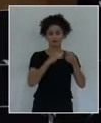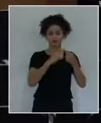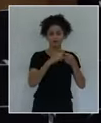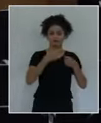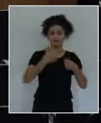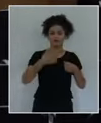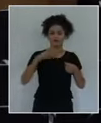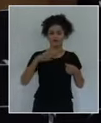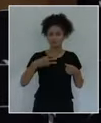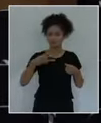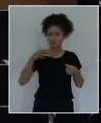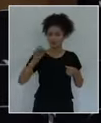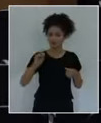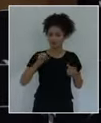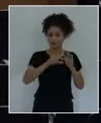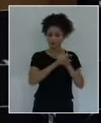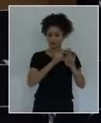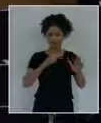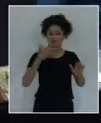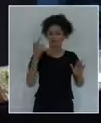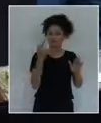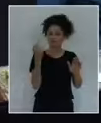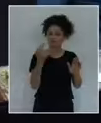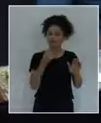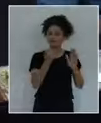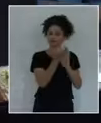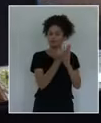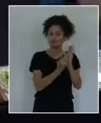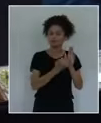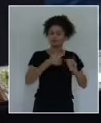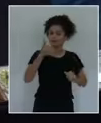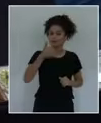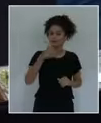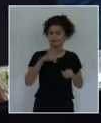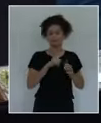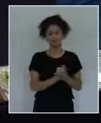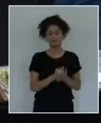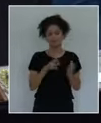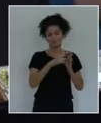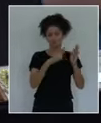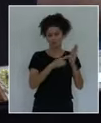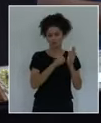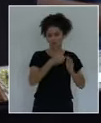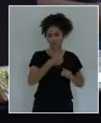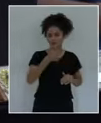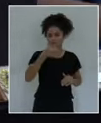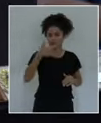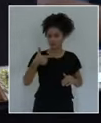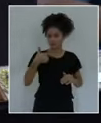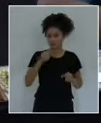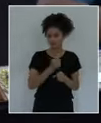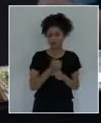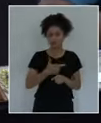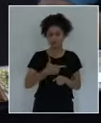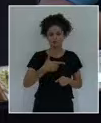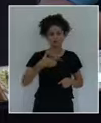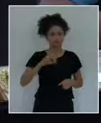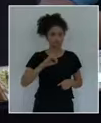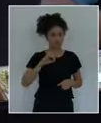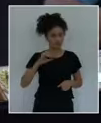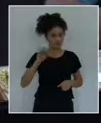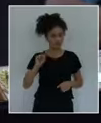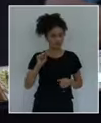238, parágrafo único, inciso 1, da Resolução 12 de 2008, comunico a Vossa Excelência que foi